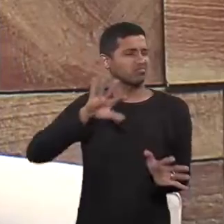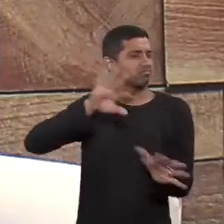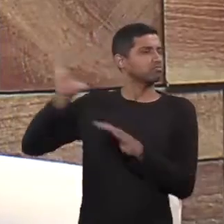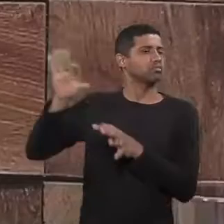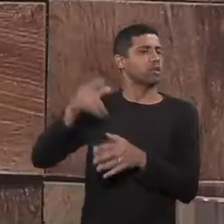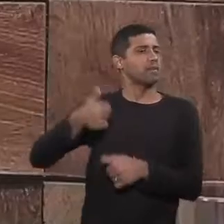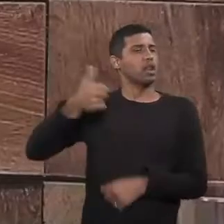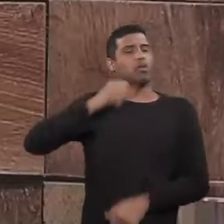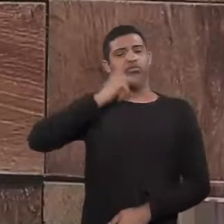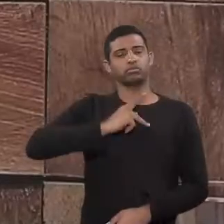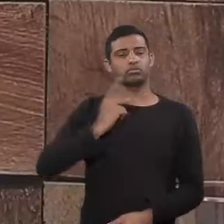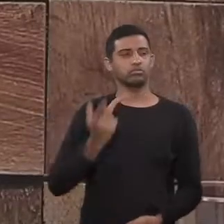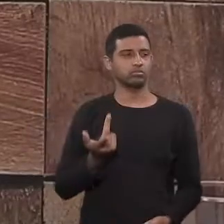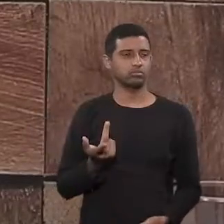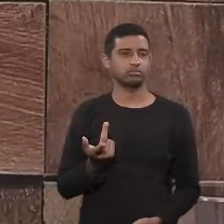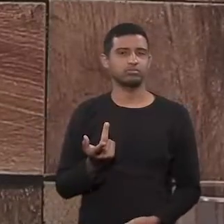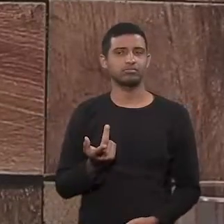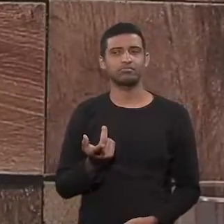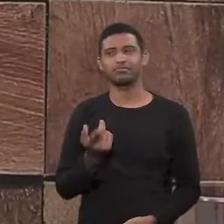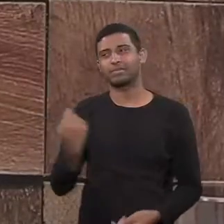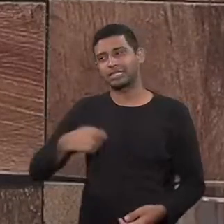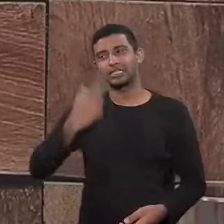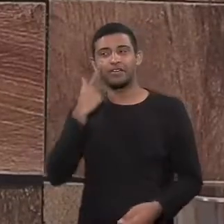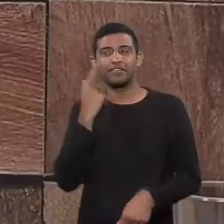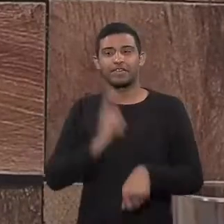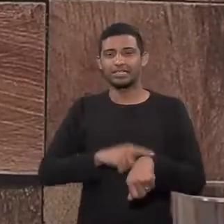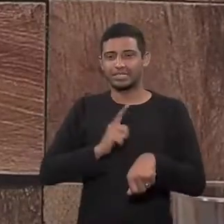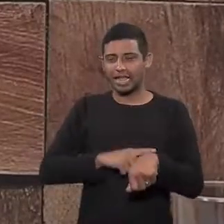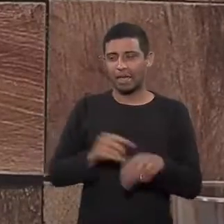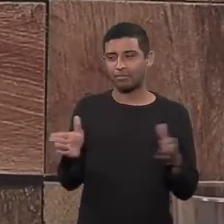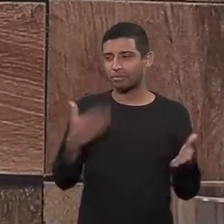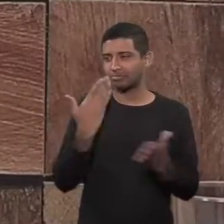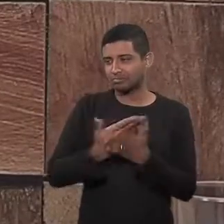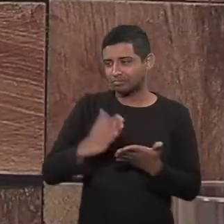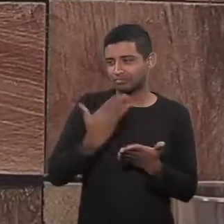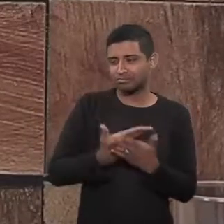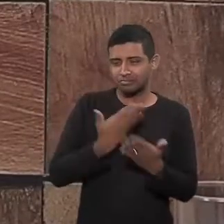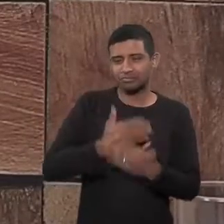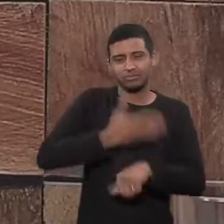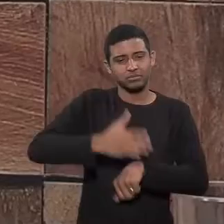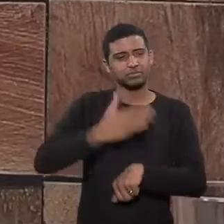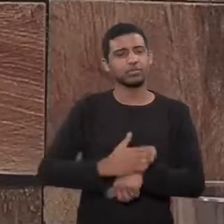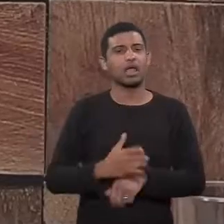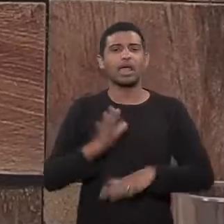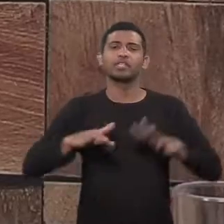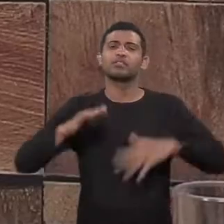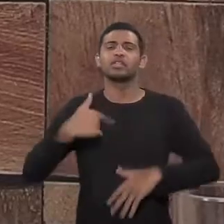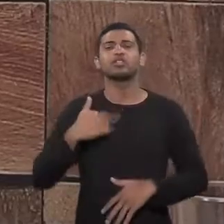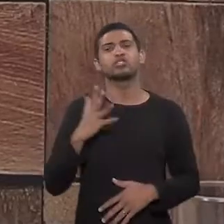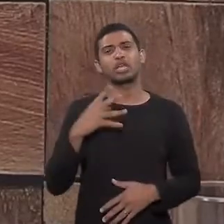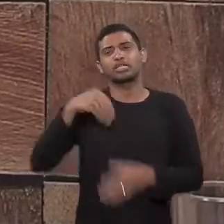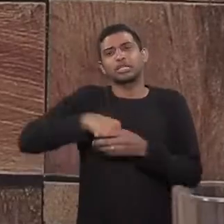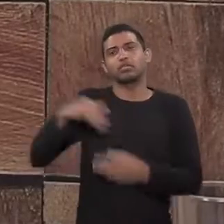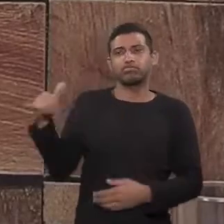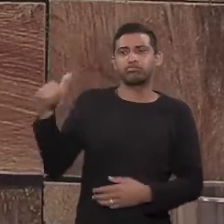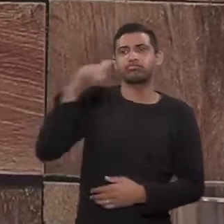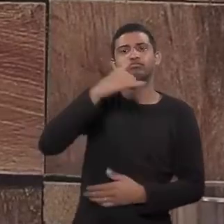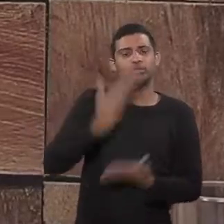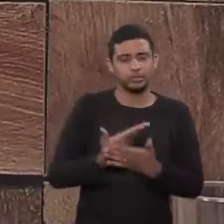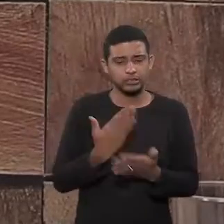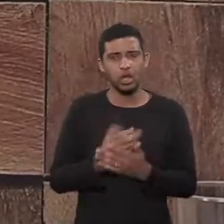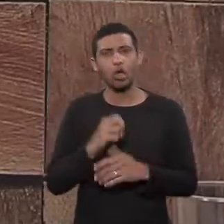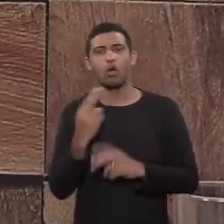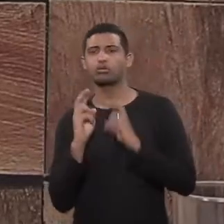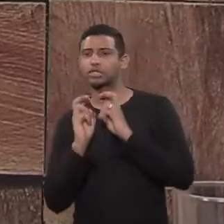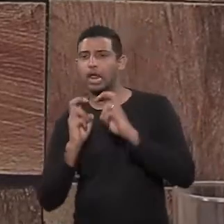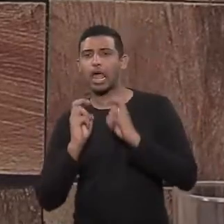abstém disso? Depende muito do tempo que a gente tem para preparar. Né? Há momentos que eu já tive que estudar dentro do avião, já tive que estudar dentro